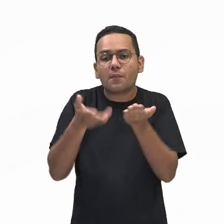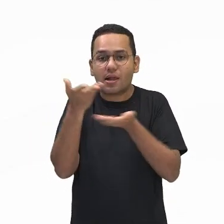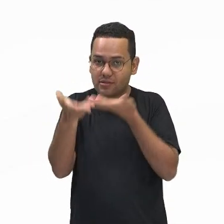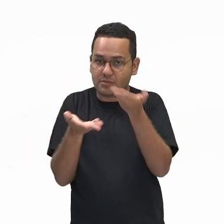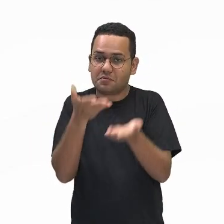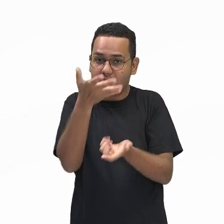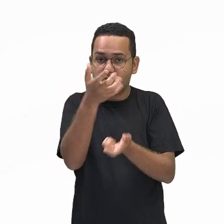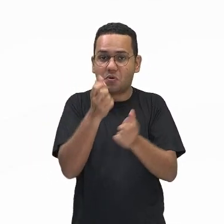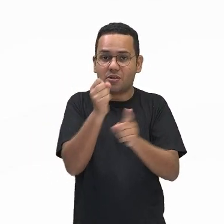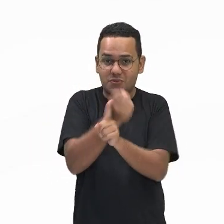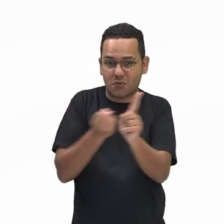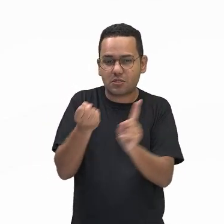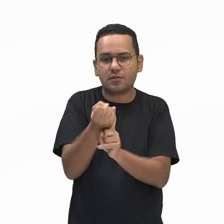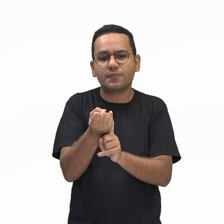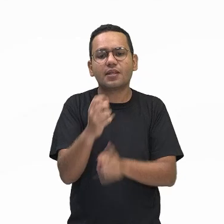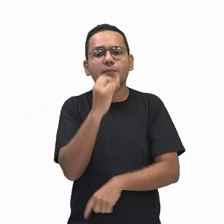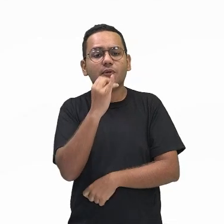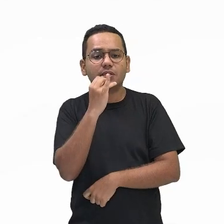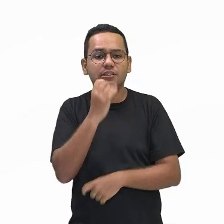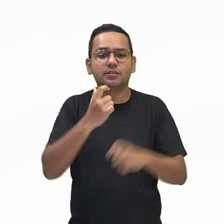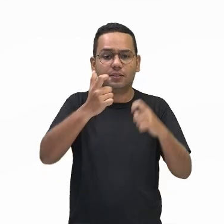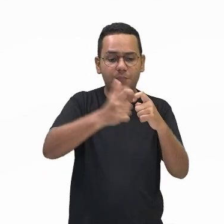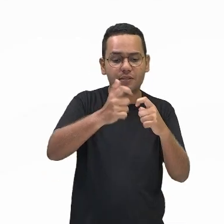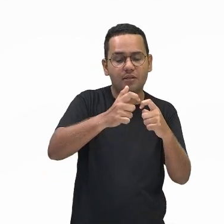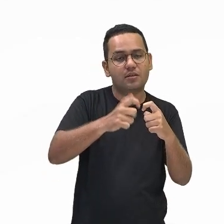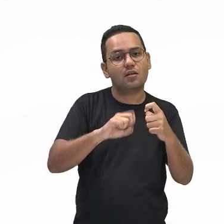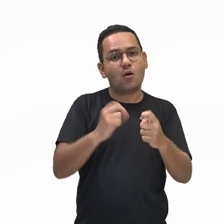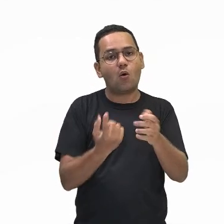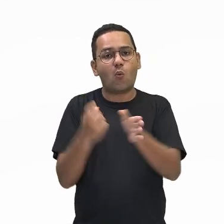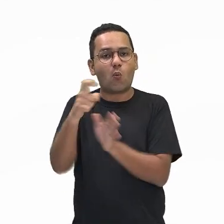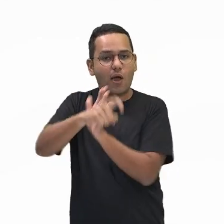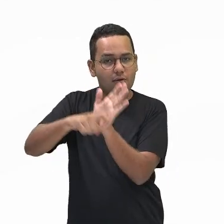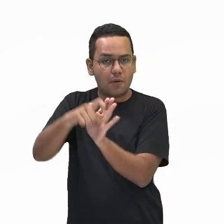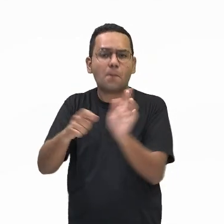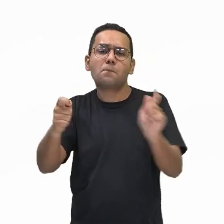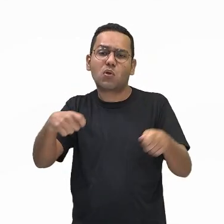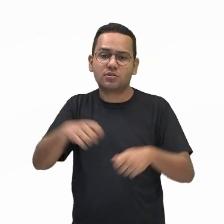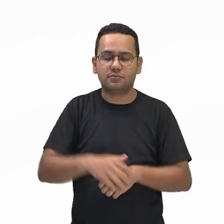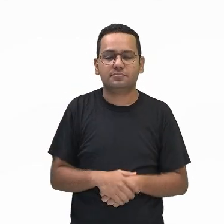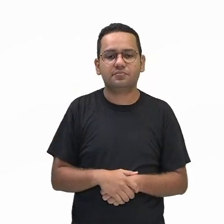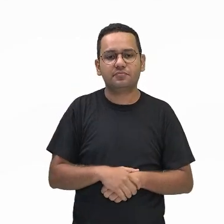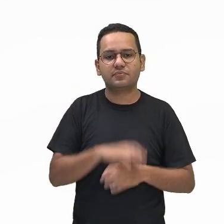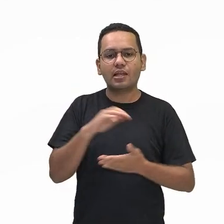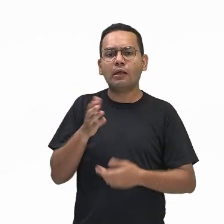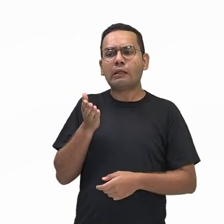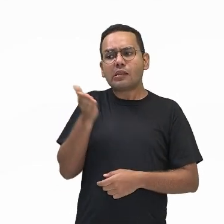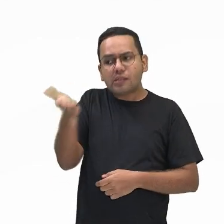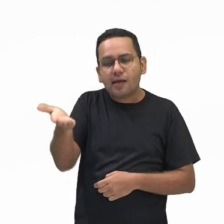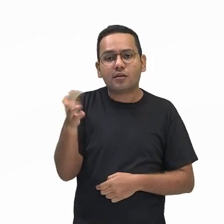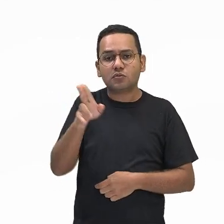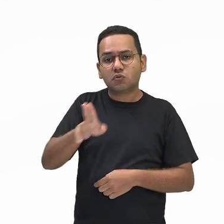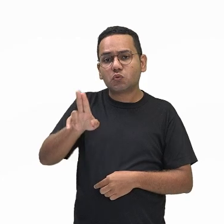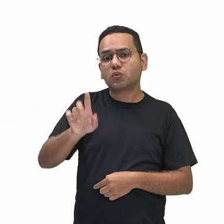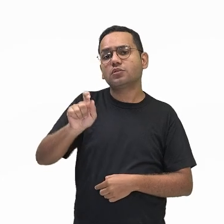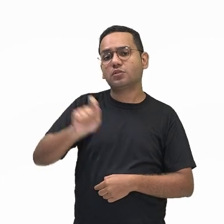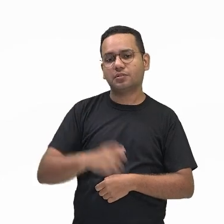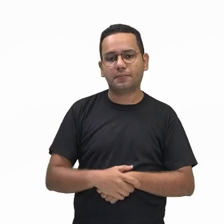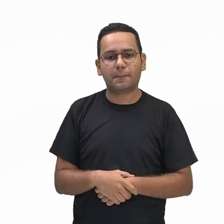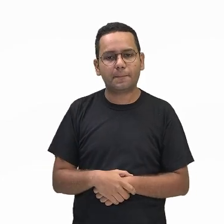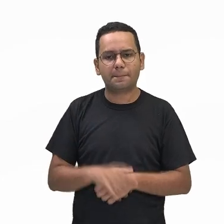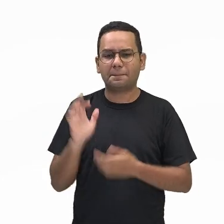desde a medicina até o agronegócio. Então, onde a gente vê aplicações da biotecnologia? As aplicações da biotecnologia